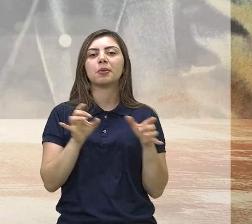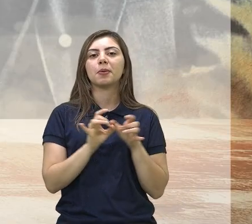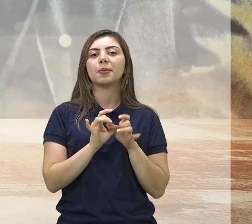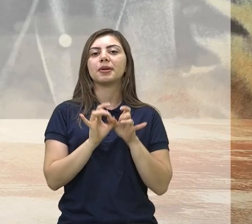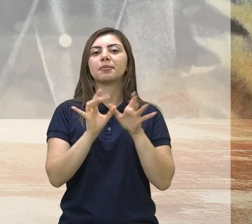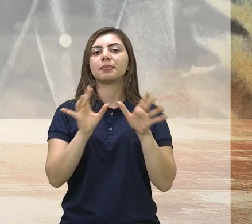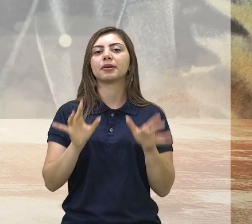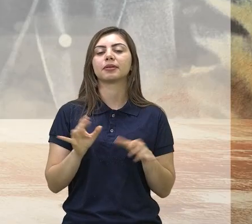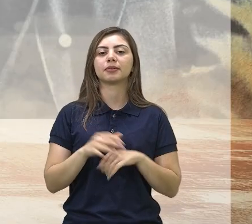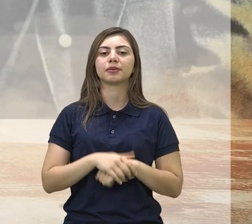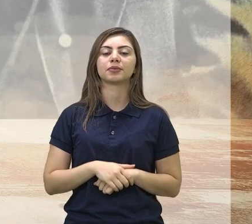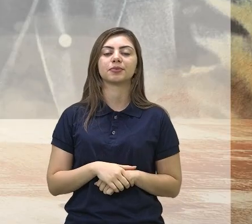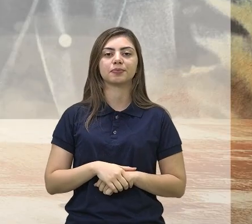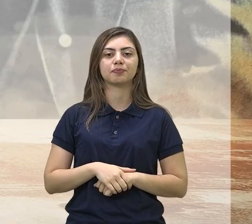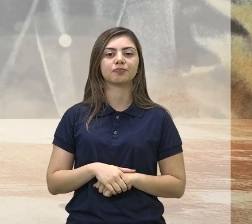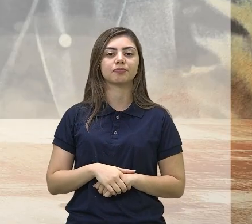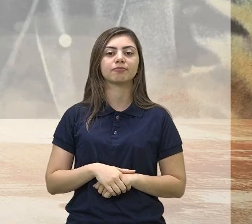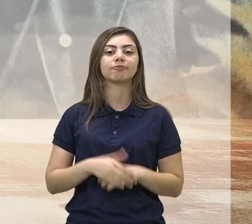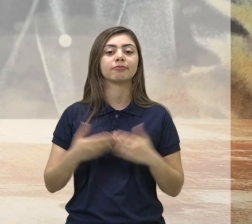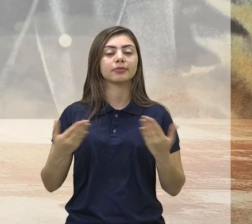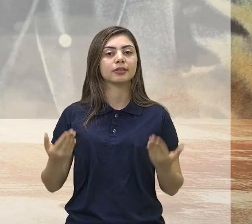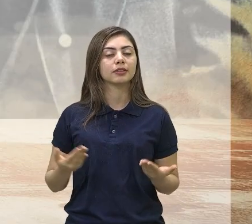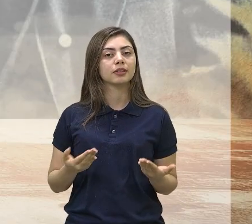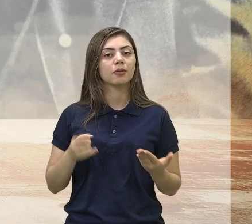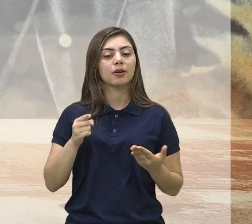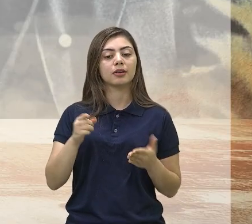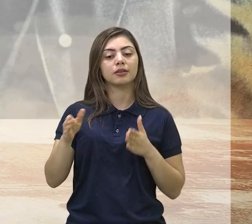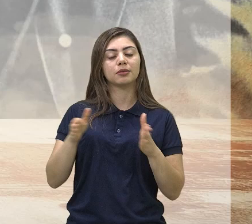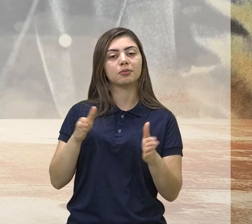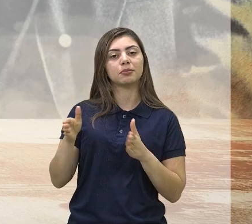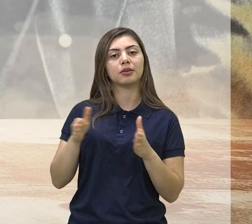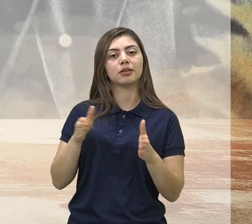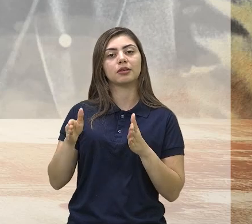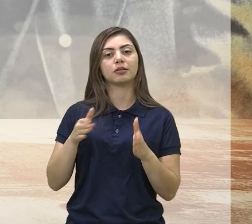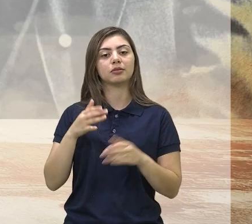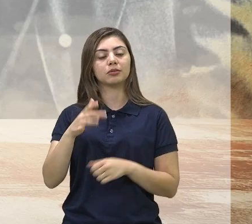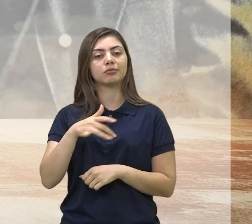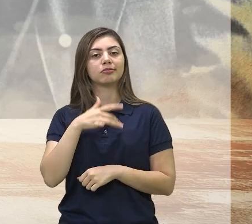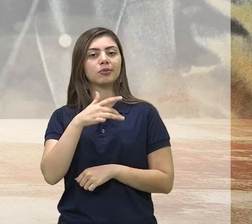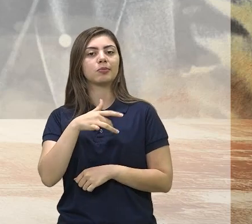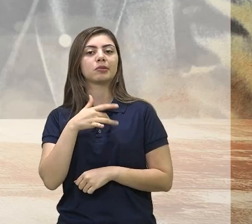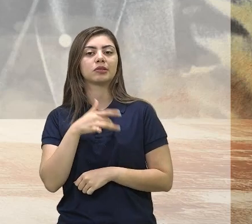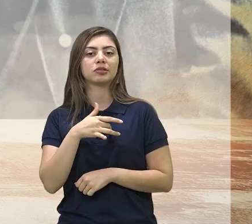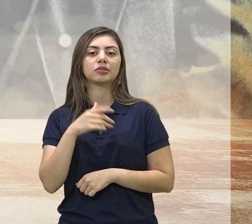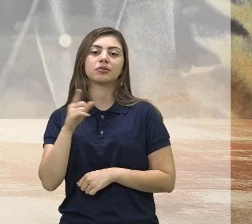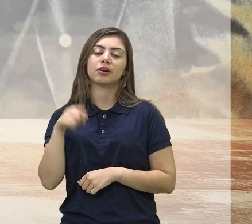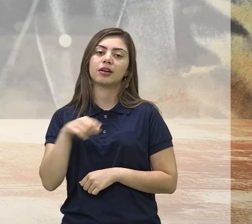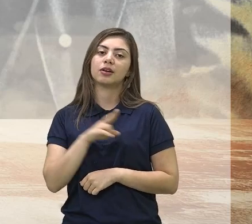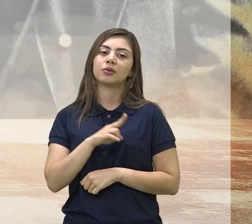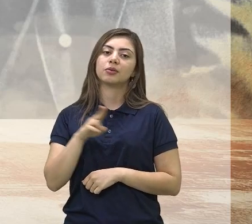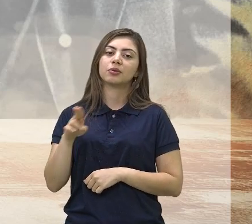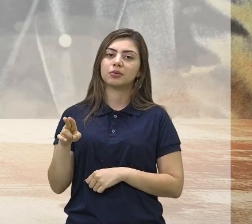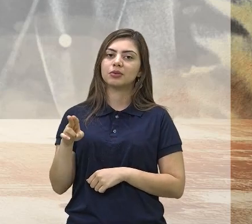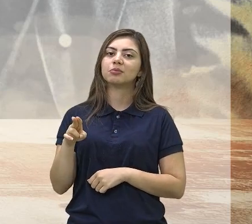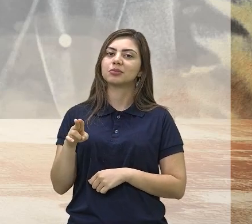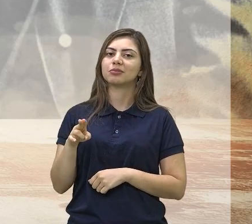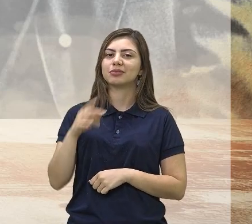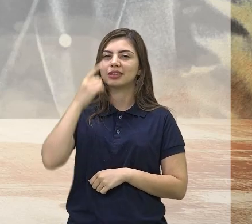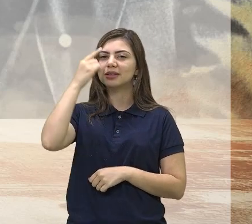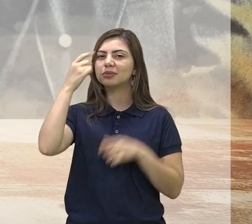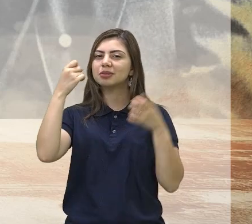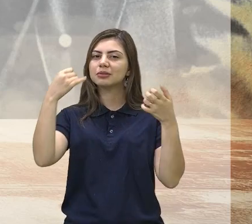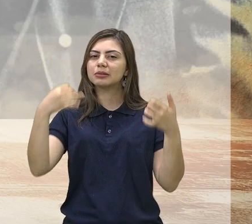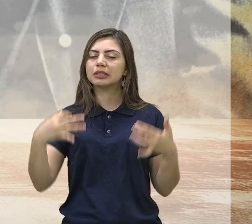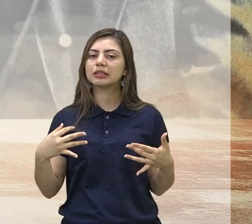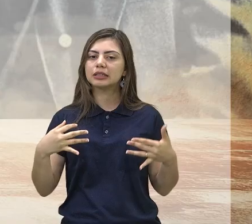isso, um dos motivos, inclusive, que essa geração é chamada de mal do século, ultrarromântico. Como eu falei para